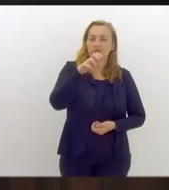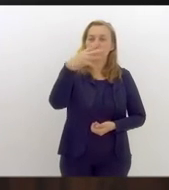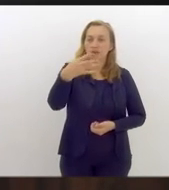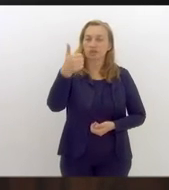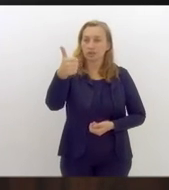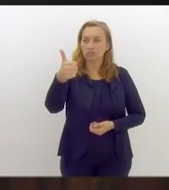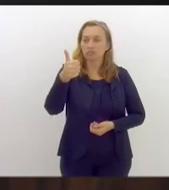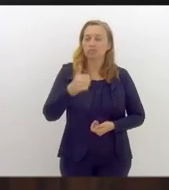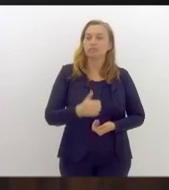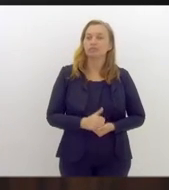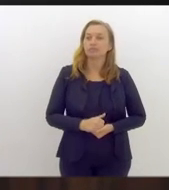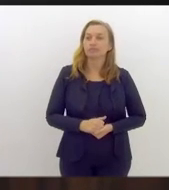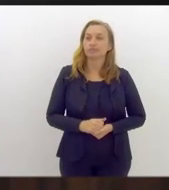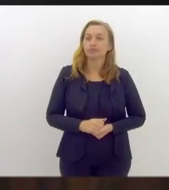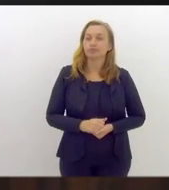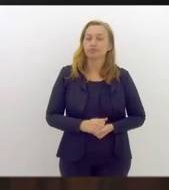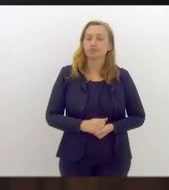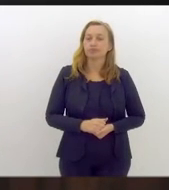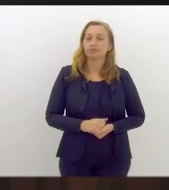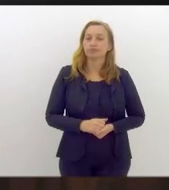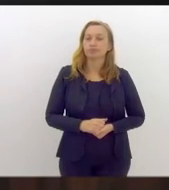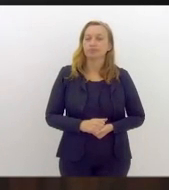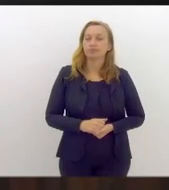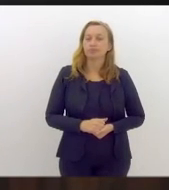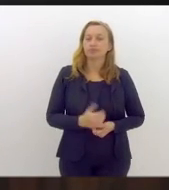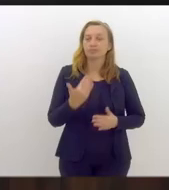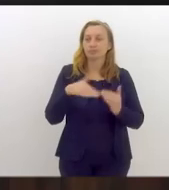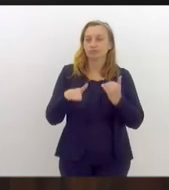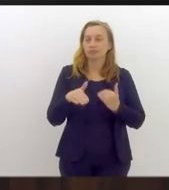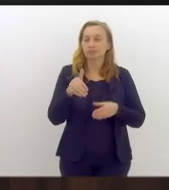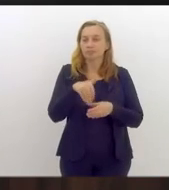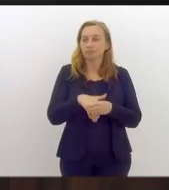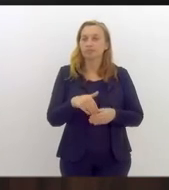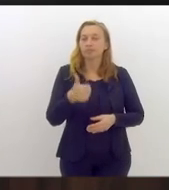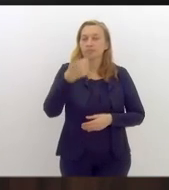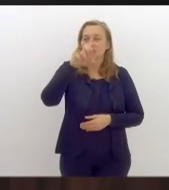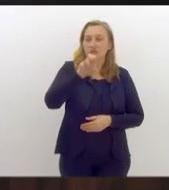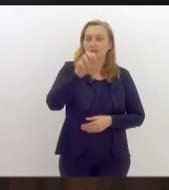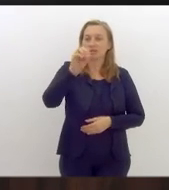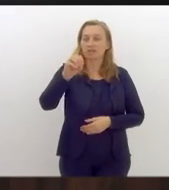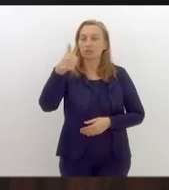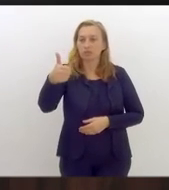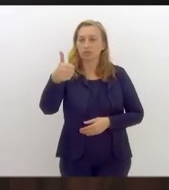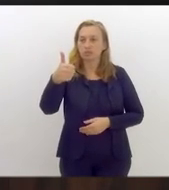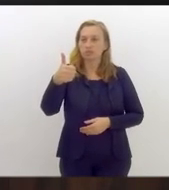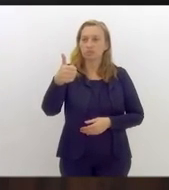1541, são abstenção. Contrário, 1501,